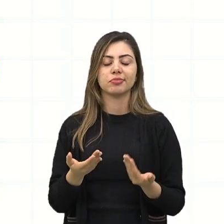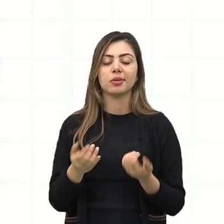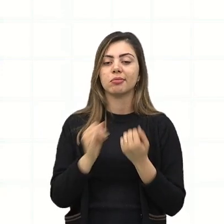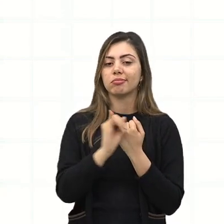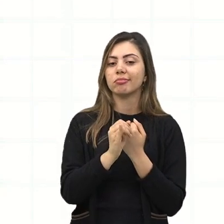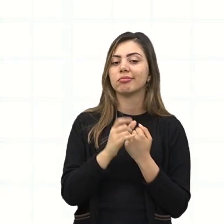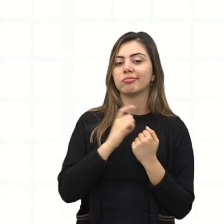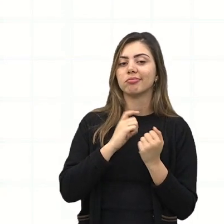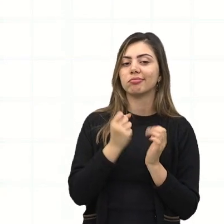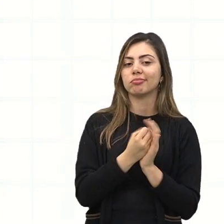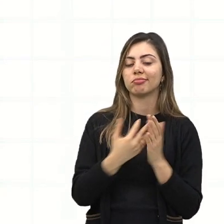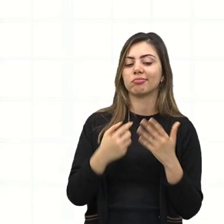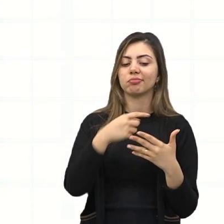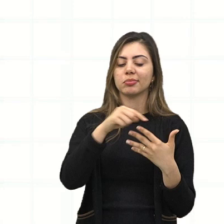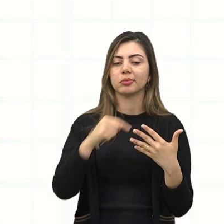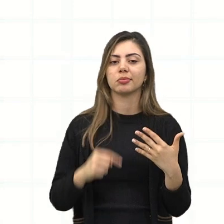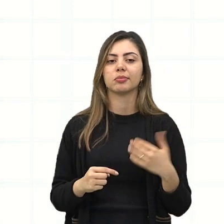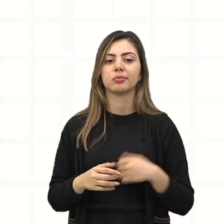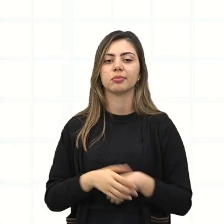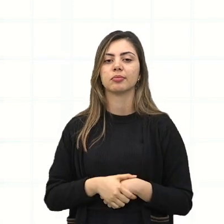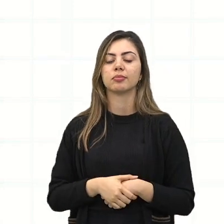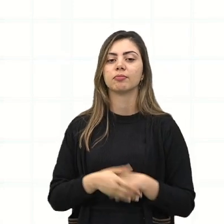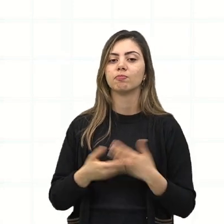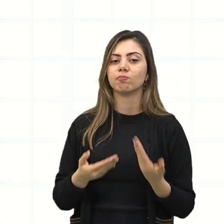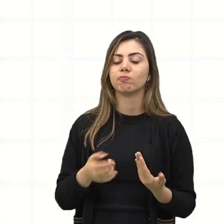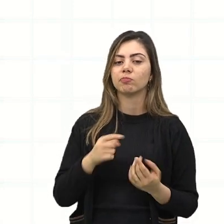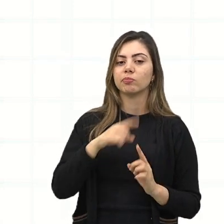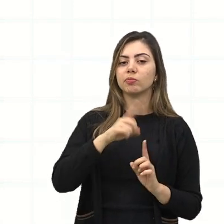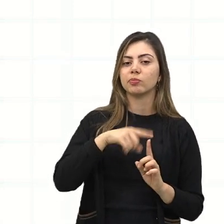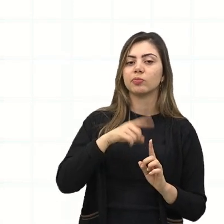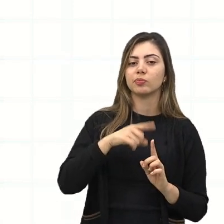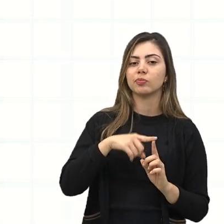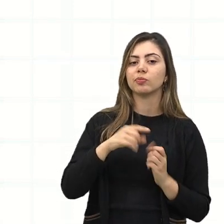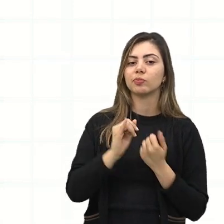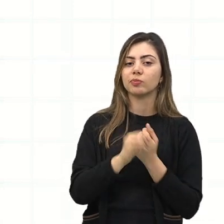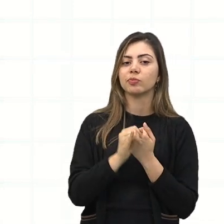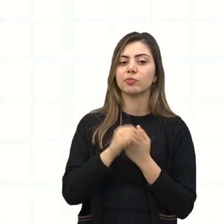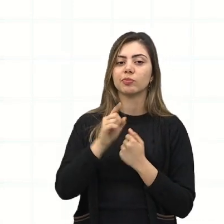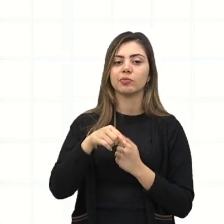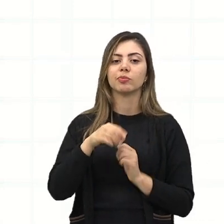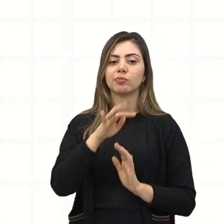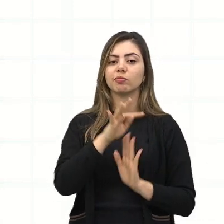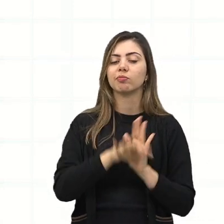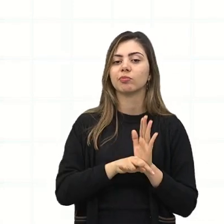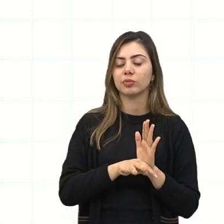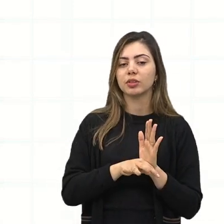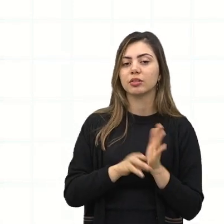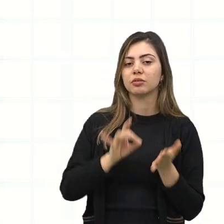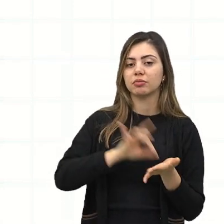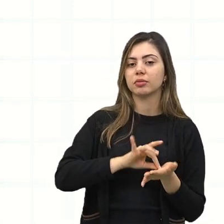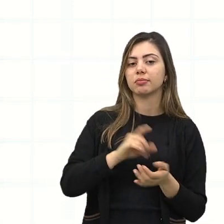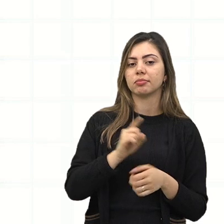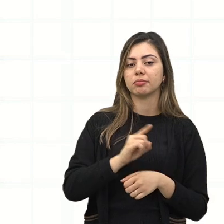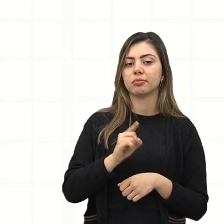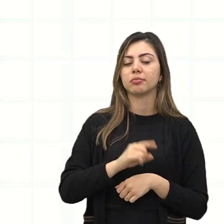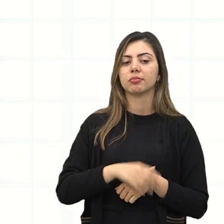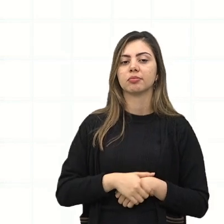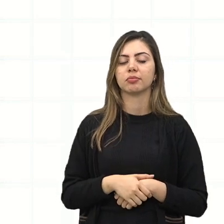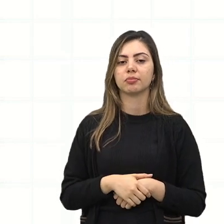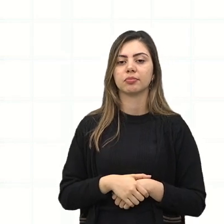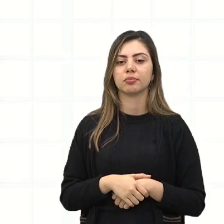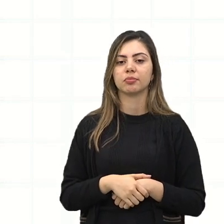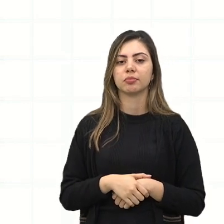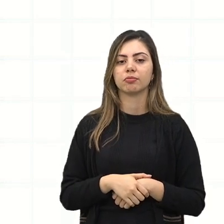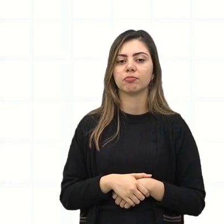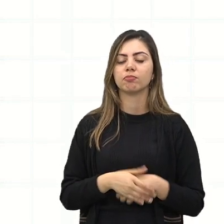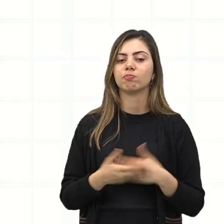aí. E esse estilo de crônica é classificado como um texto de ficção muito importante. Como não é